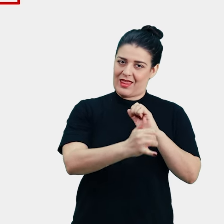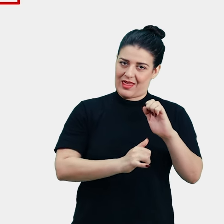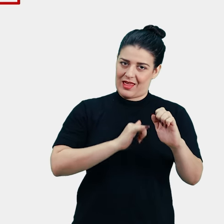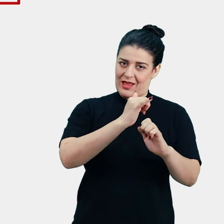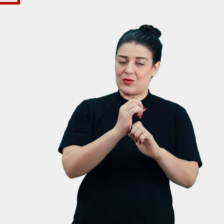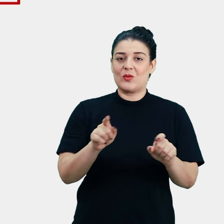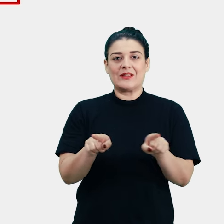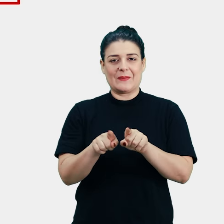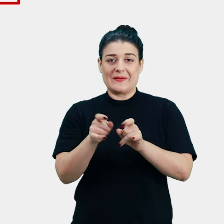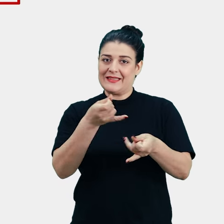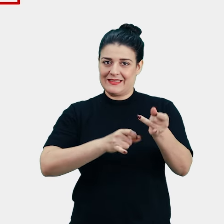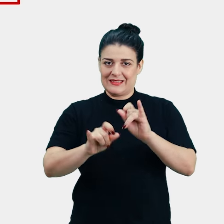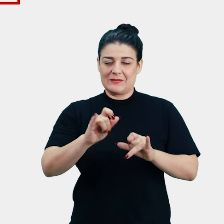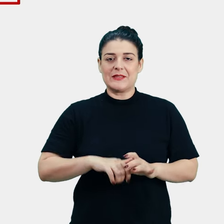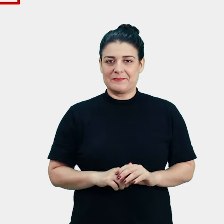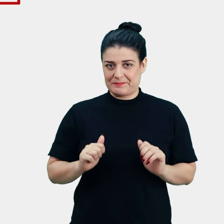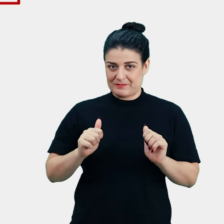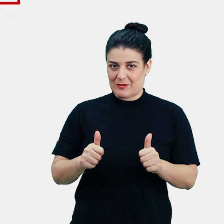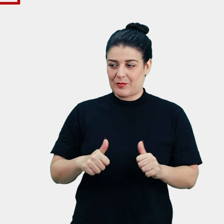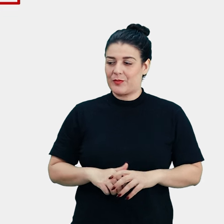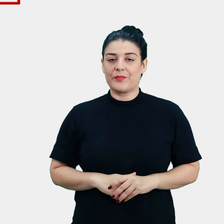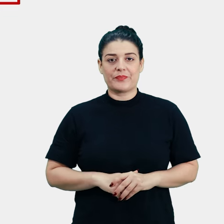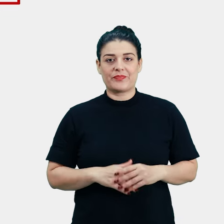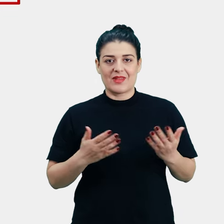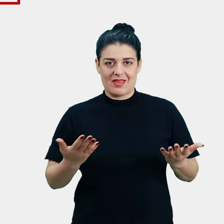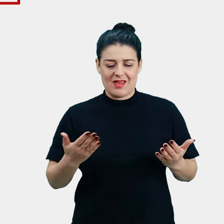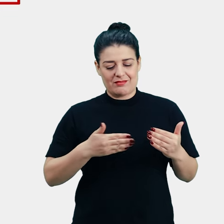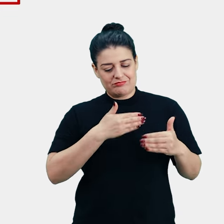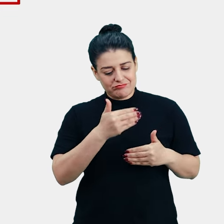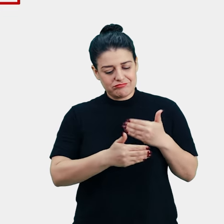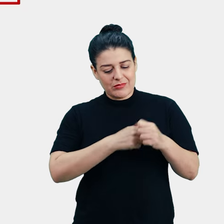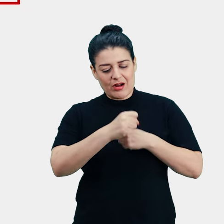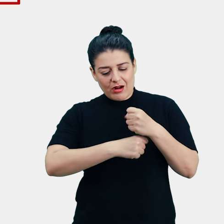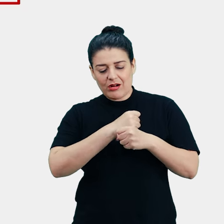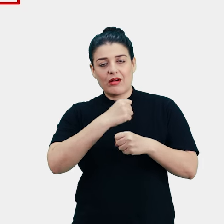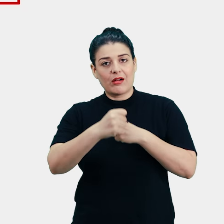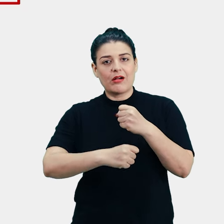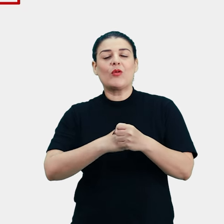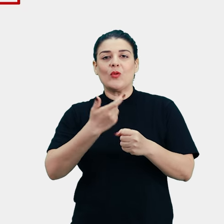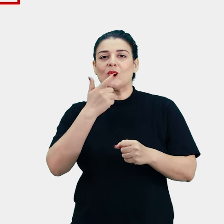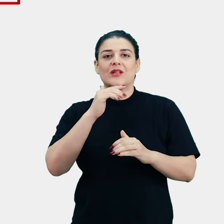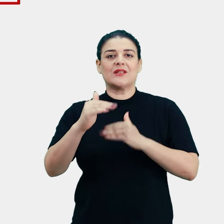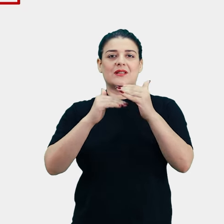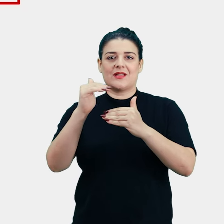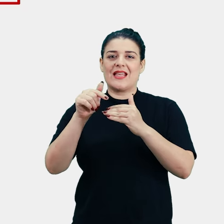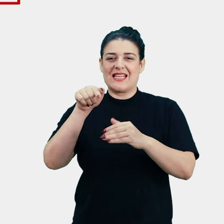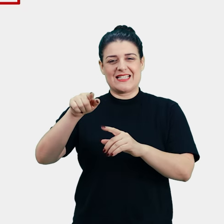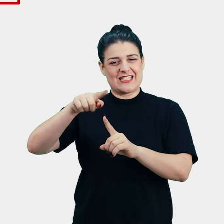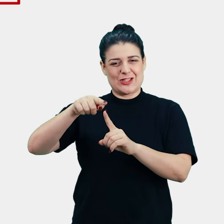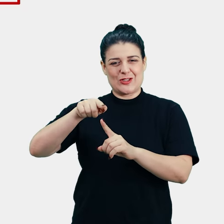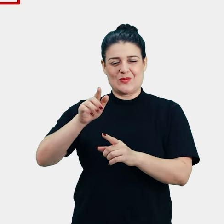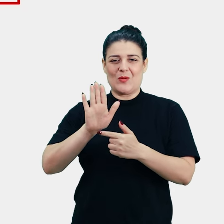a ionização química, tá? Aí, com o passar dos anos, eles desenvolveram, por exemplo, o ESE e a